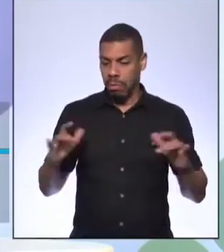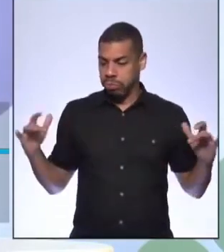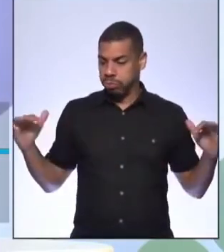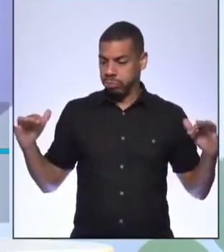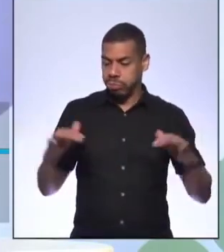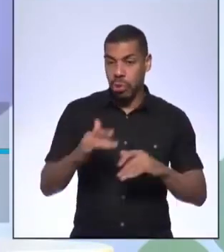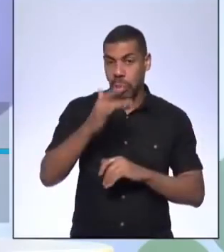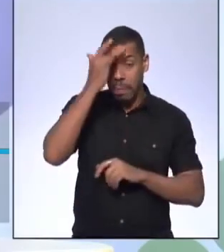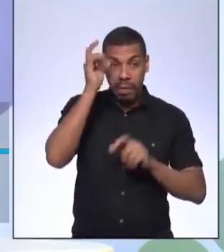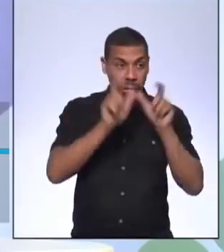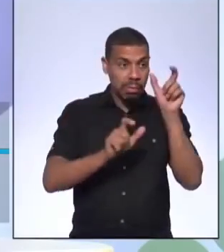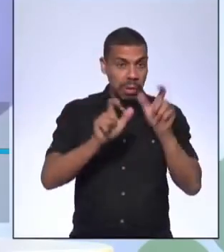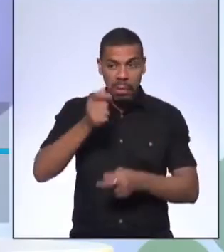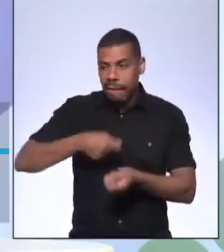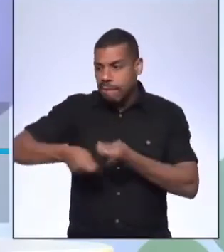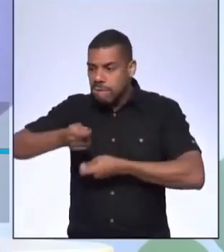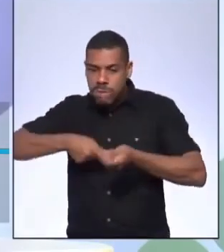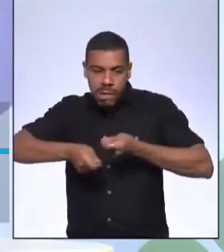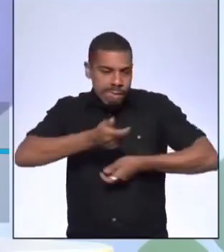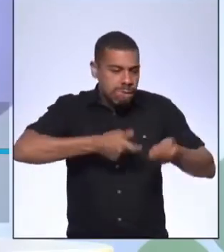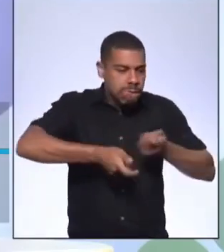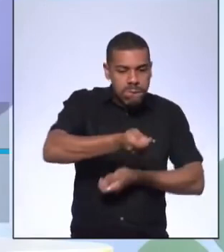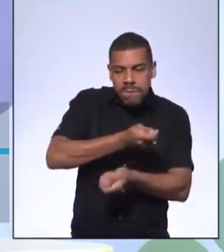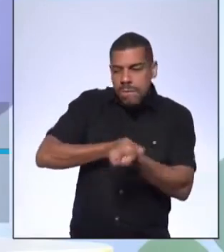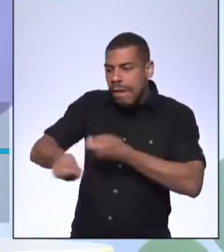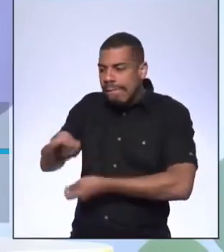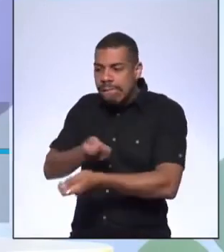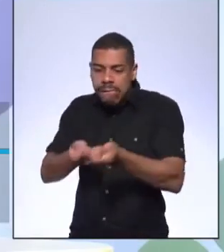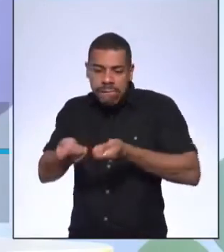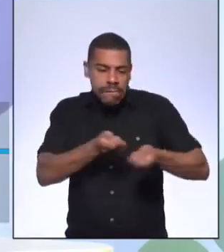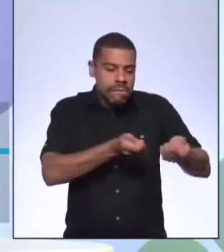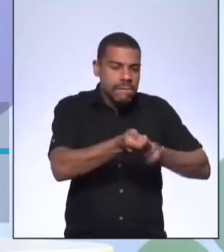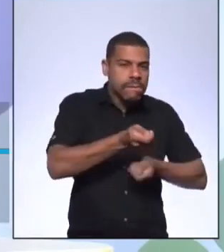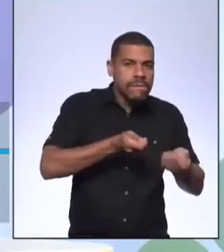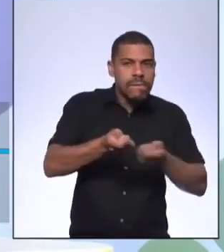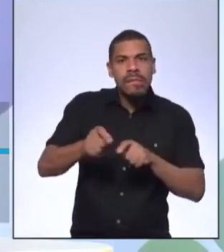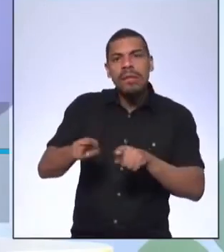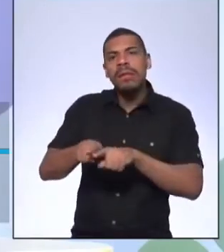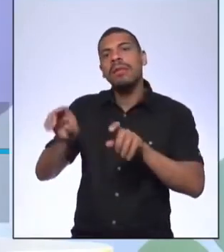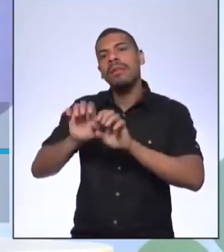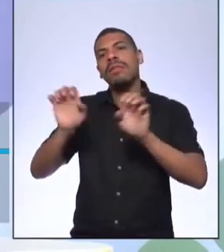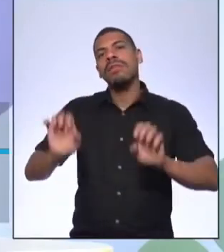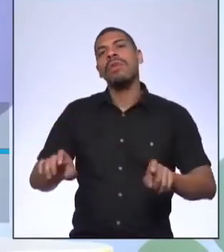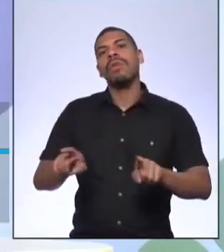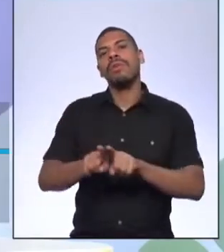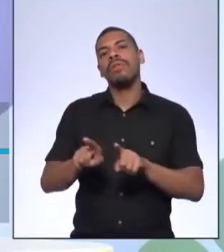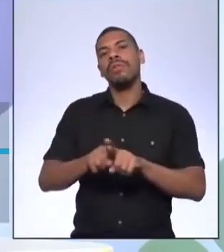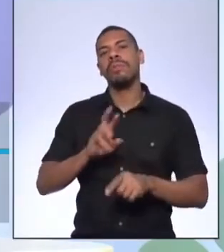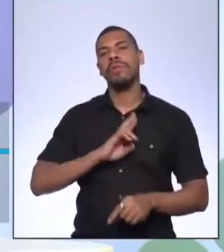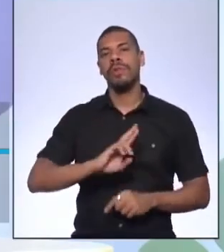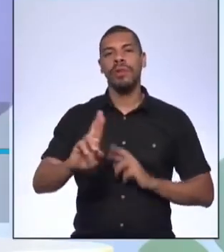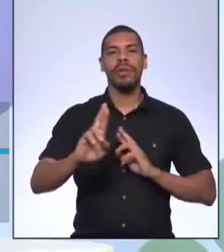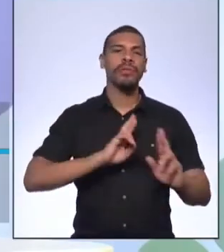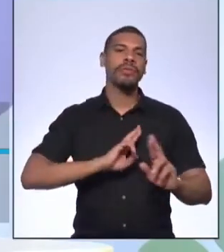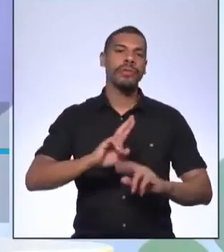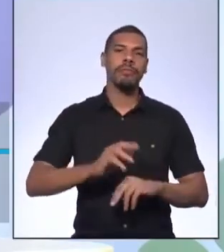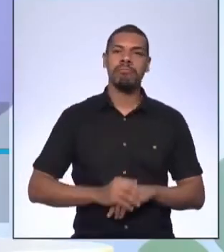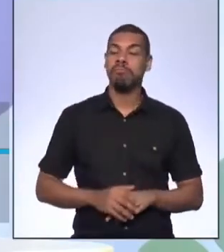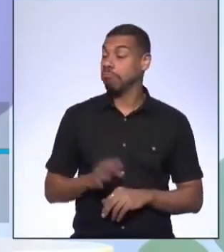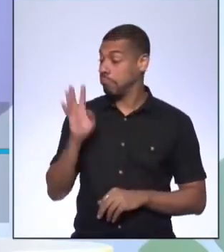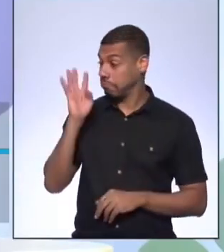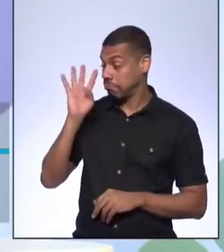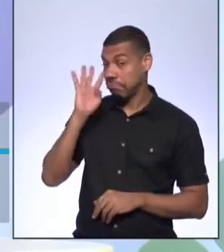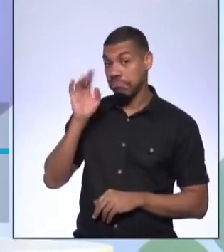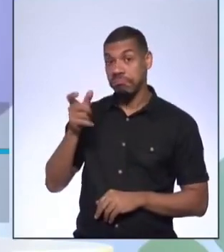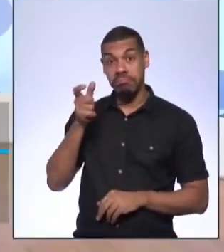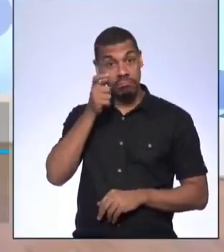efervescência de negociação comercial ali, e também estruturas religiosas. Que resposta